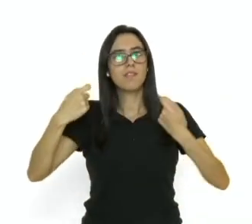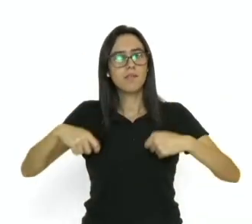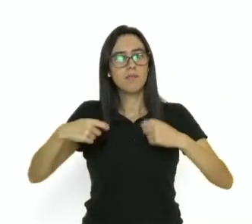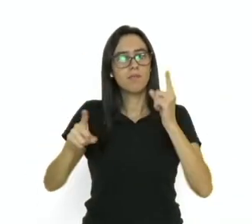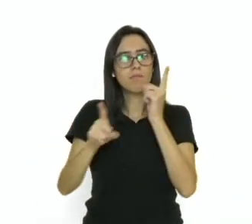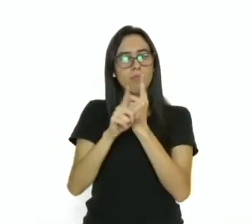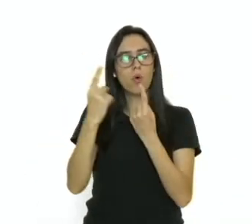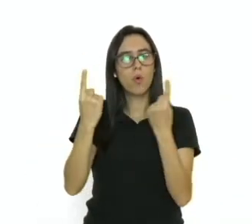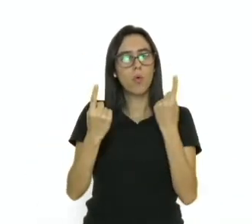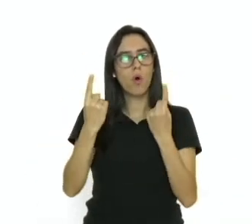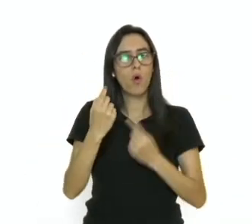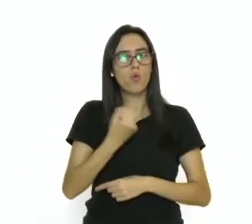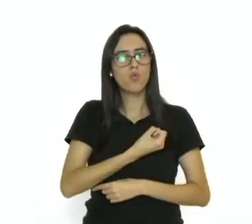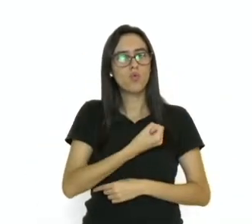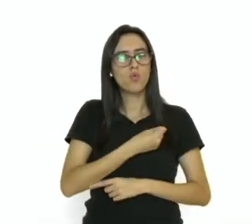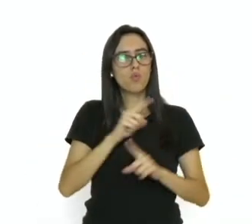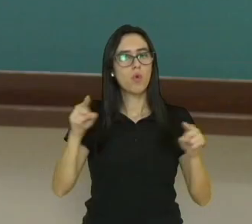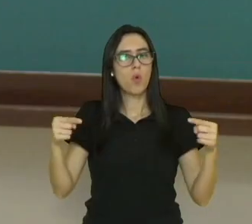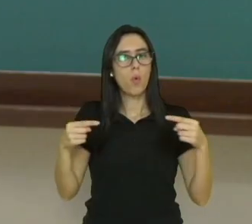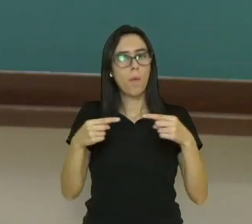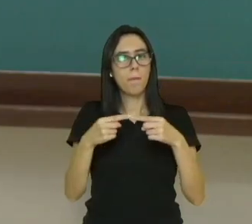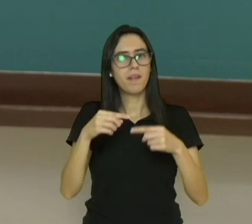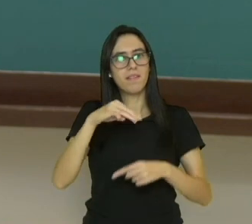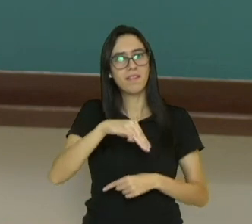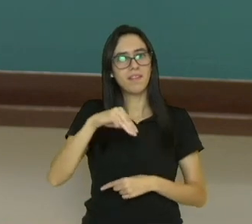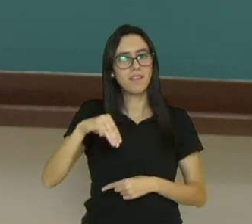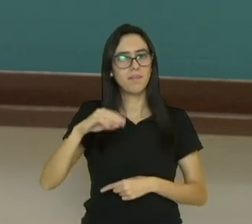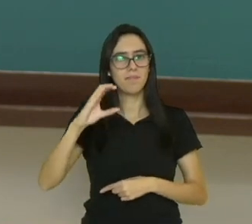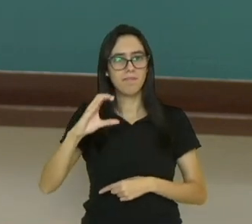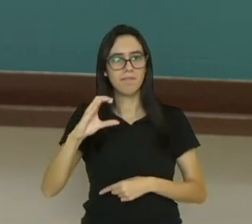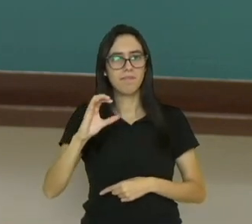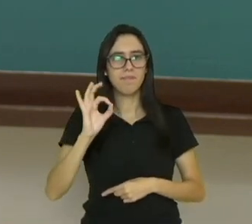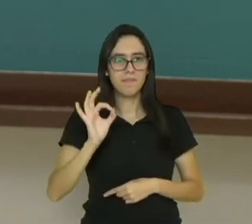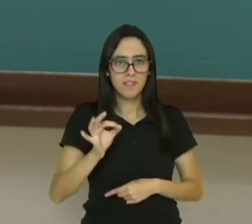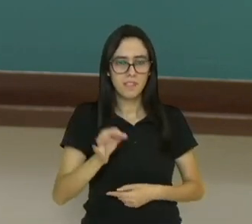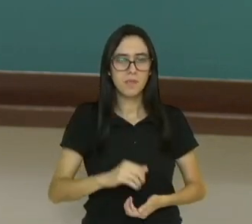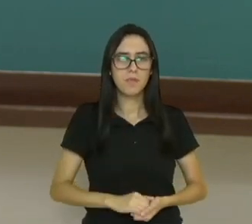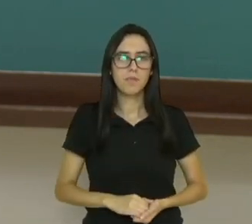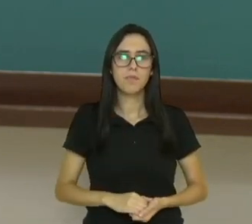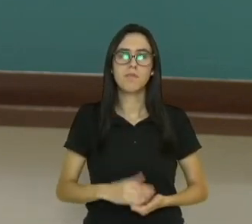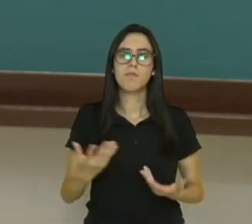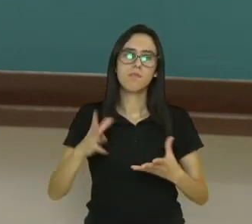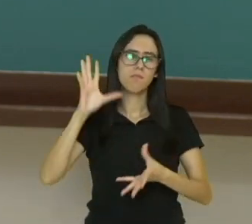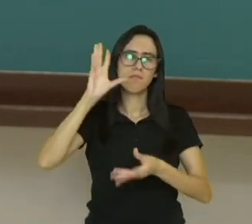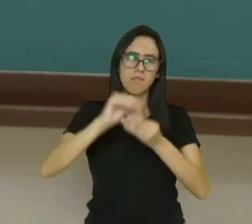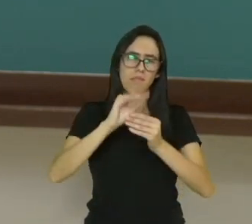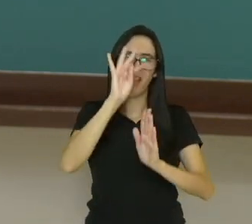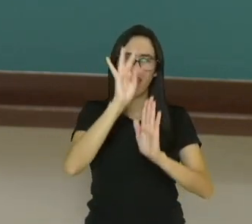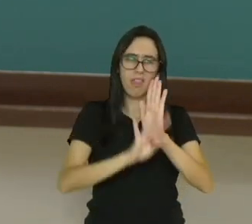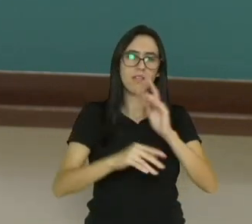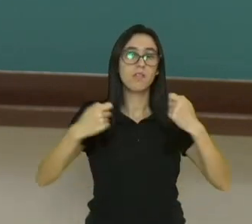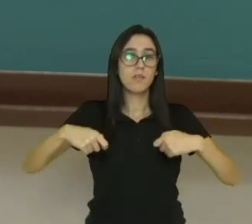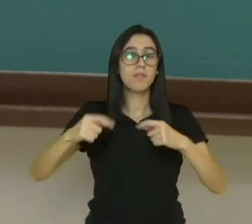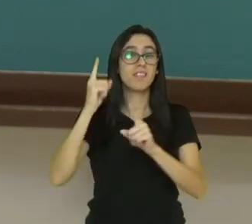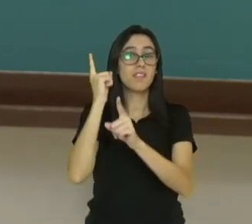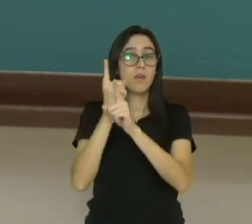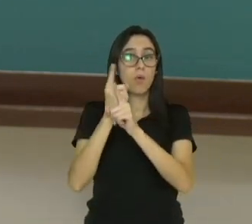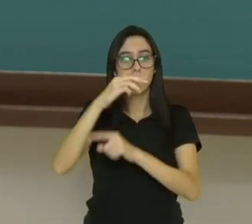comum através da decomposição em fatores primos dos denominadores. O que quer dizer isso? Encontrar o